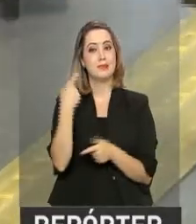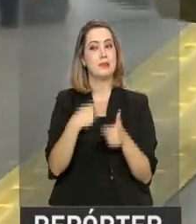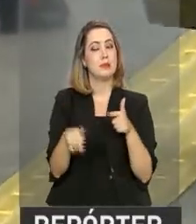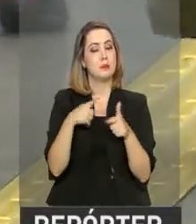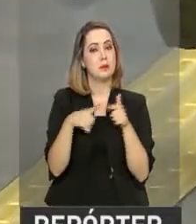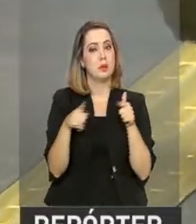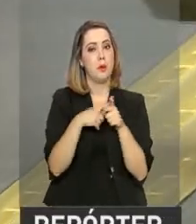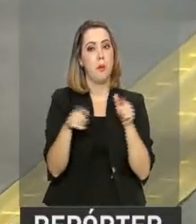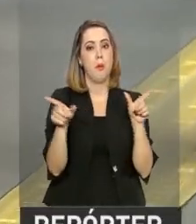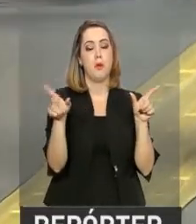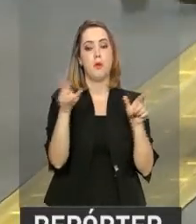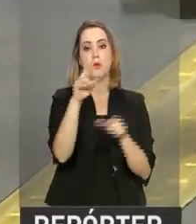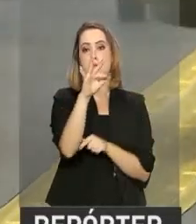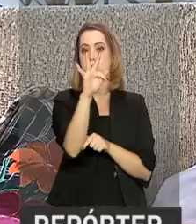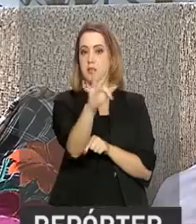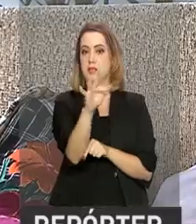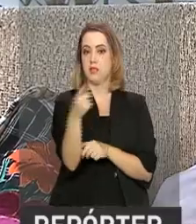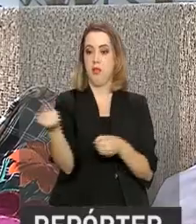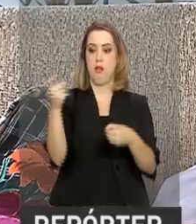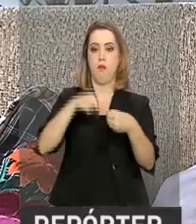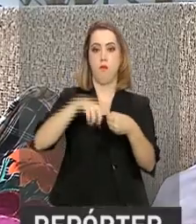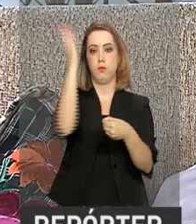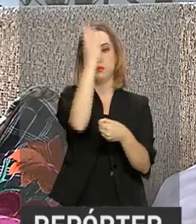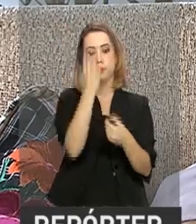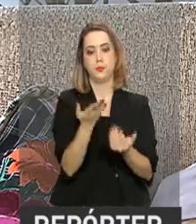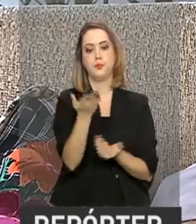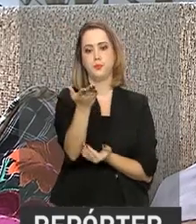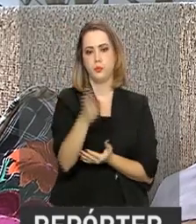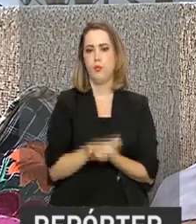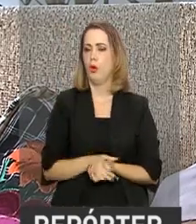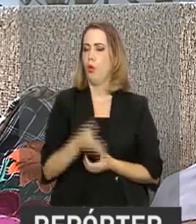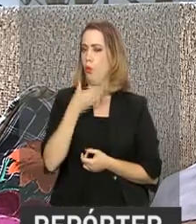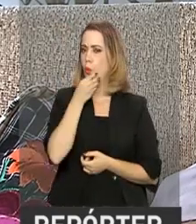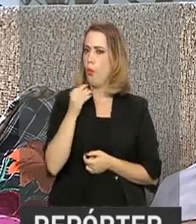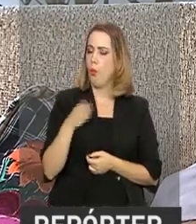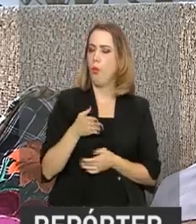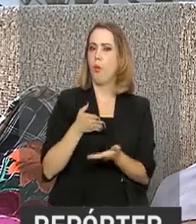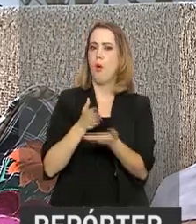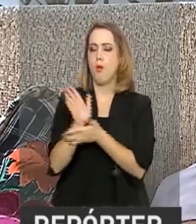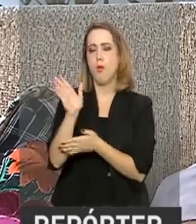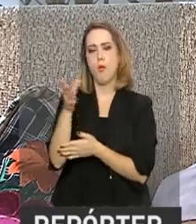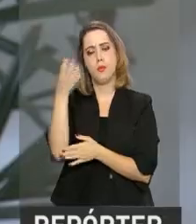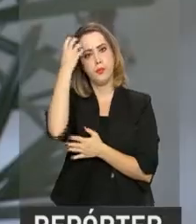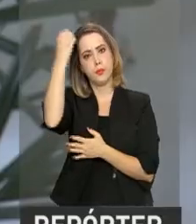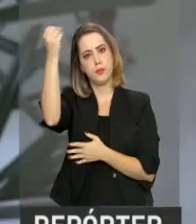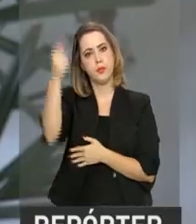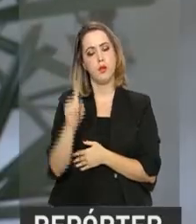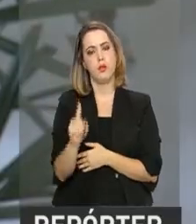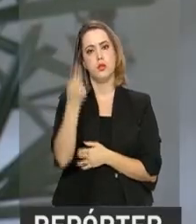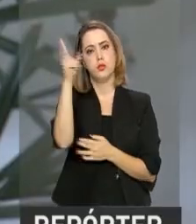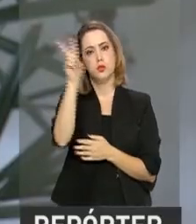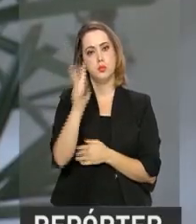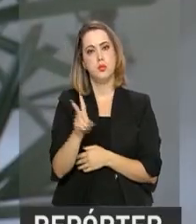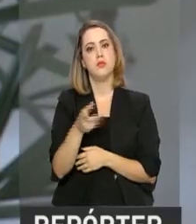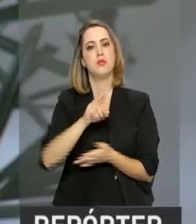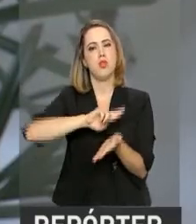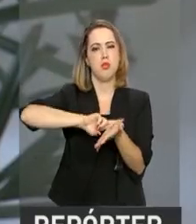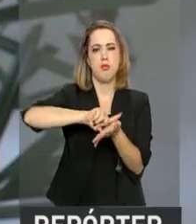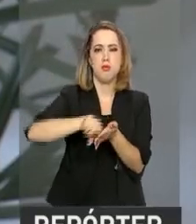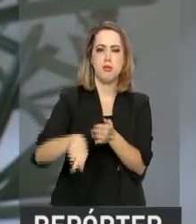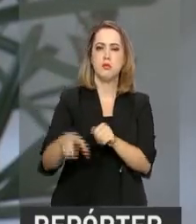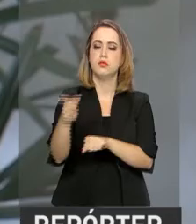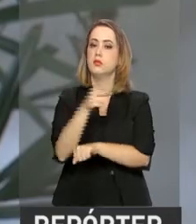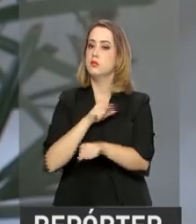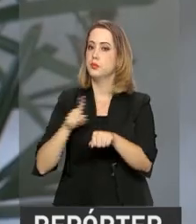federal quando volta para o brasil paulo viaja para o exterior uma vez por ano já foi a portugal inglaterra